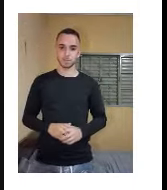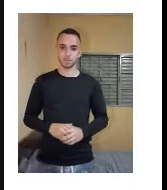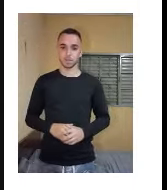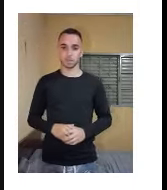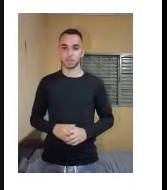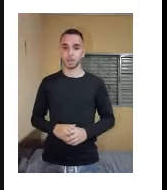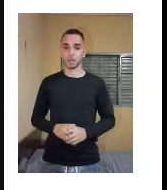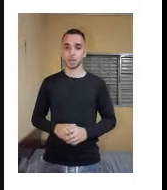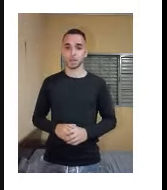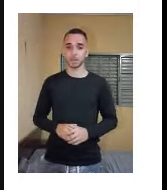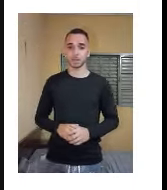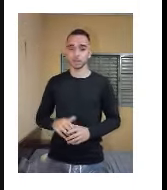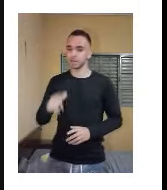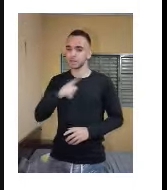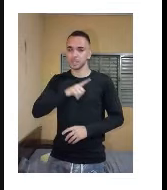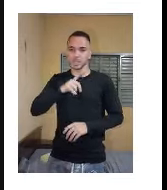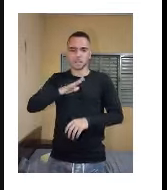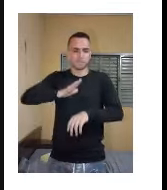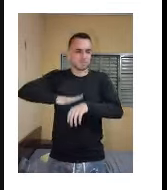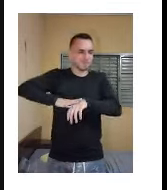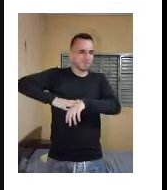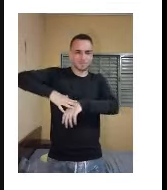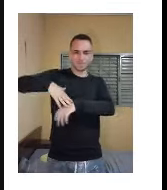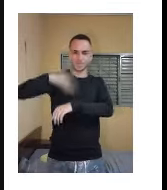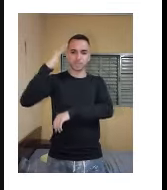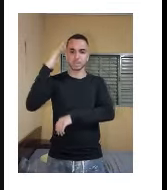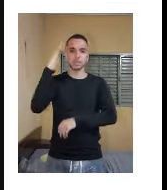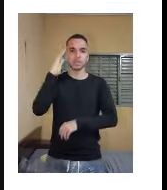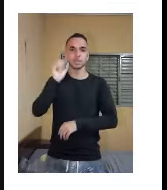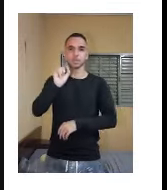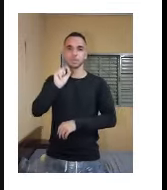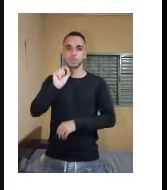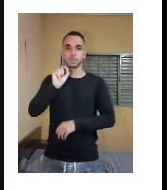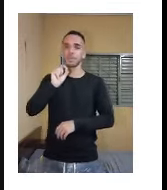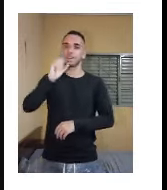contribuição para que o clima